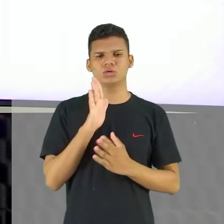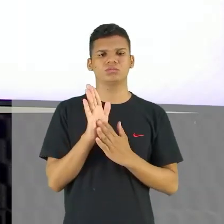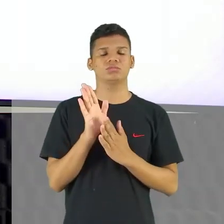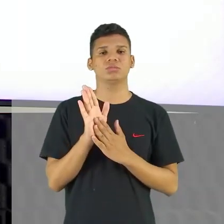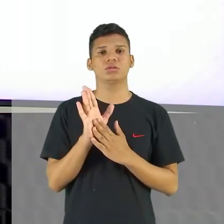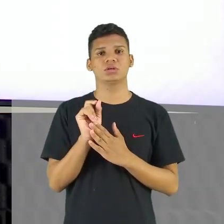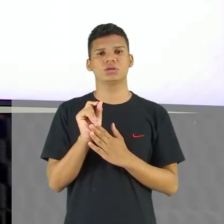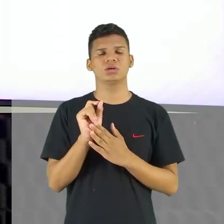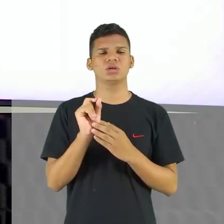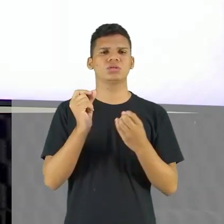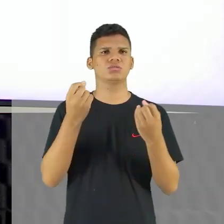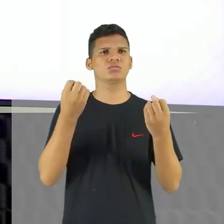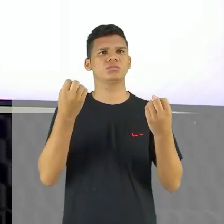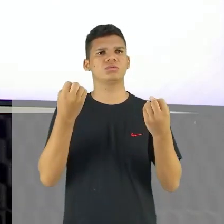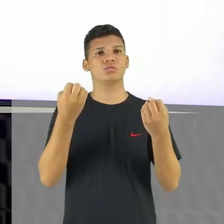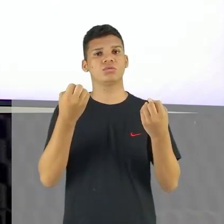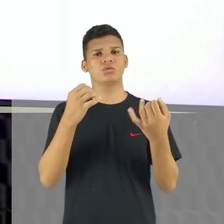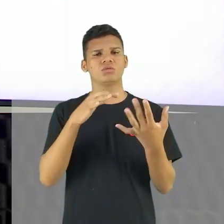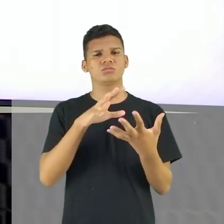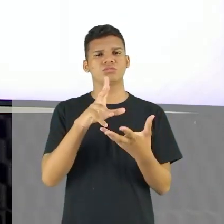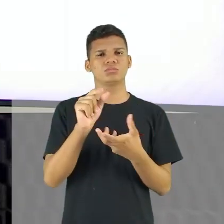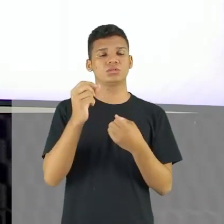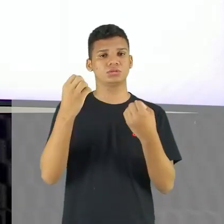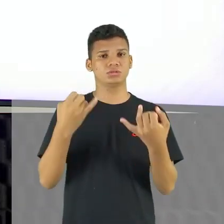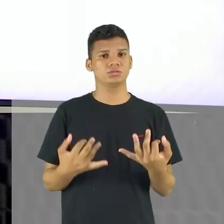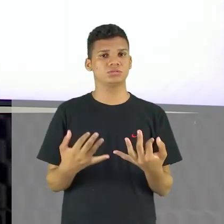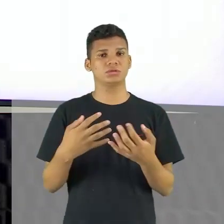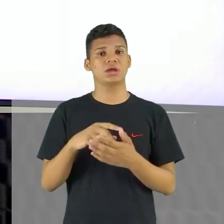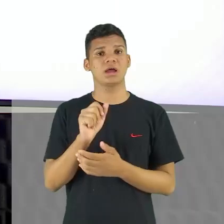Promessas que o mundo sopra. Ai, palavras.